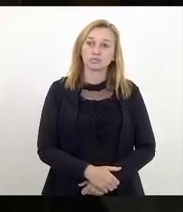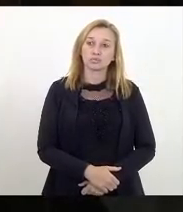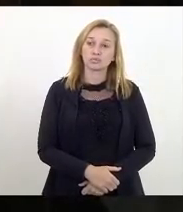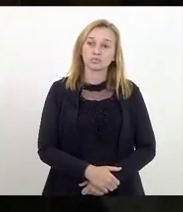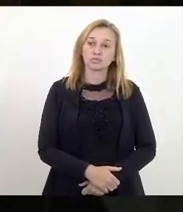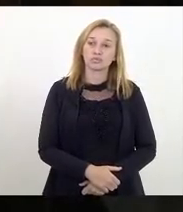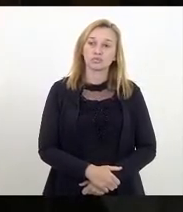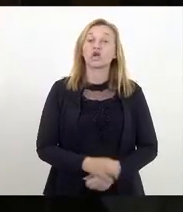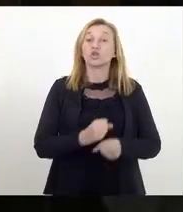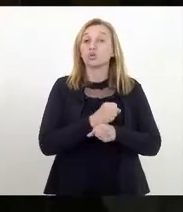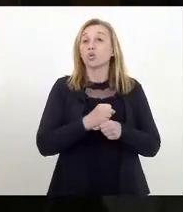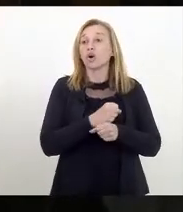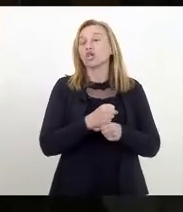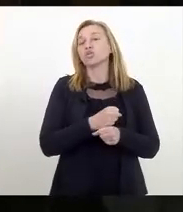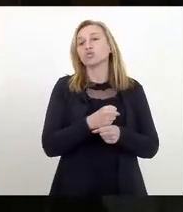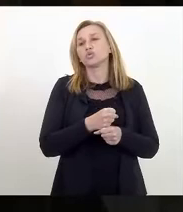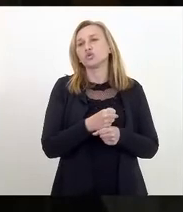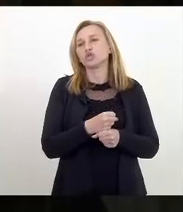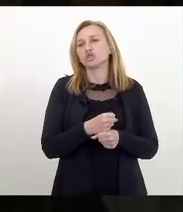2014,